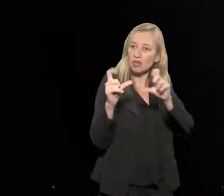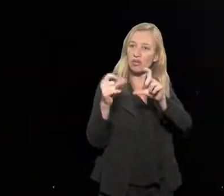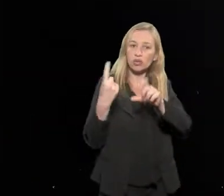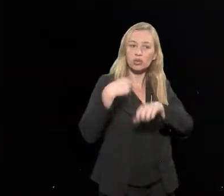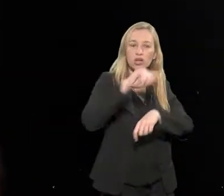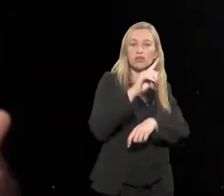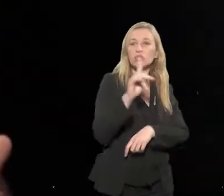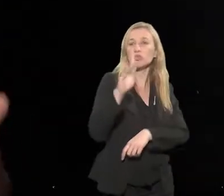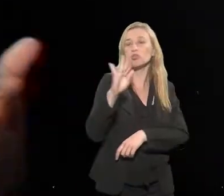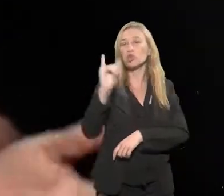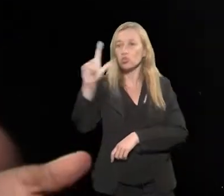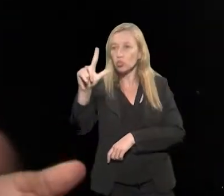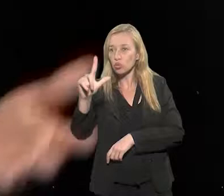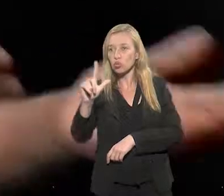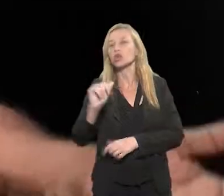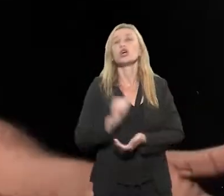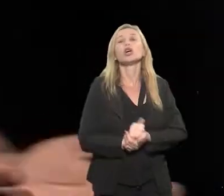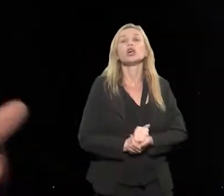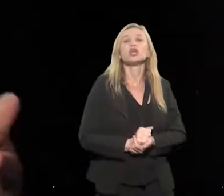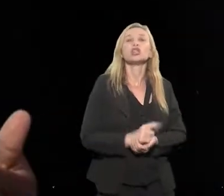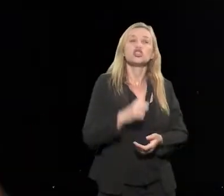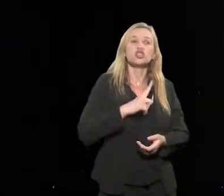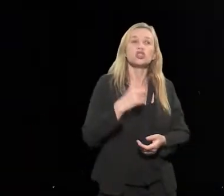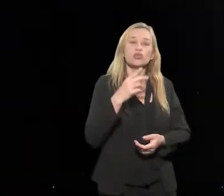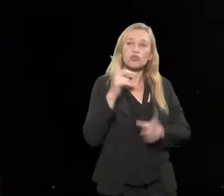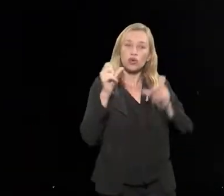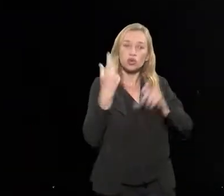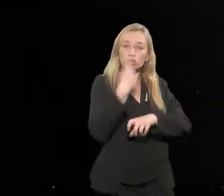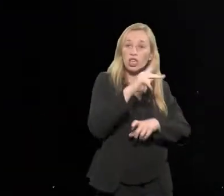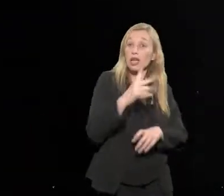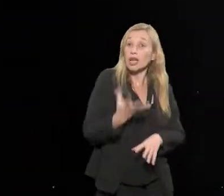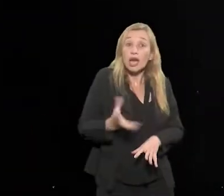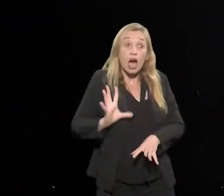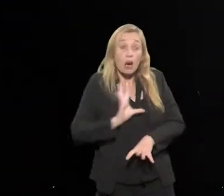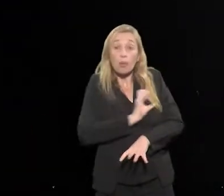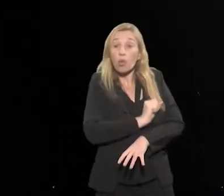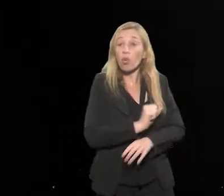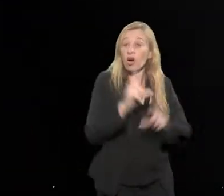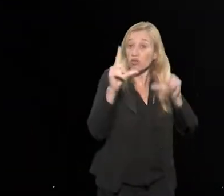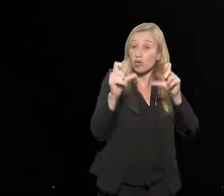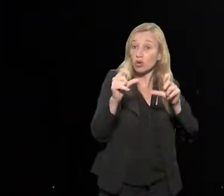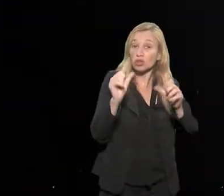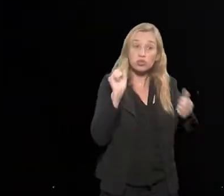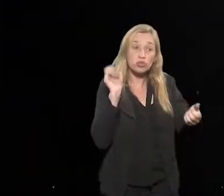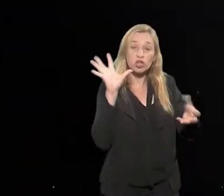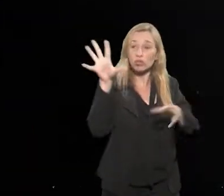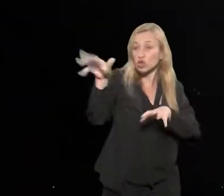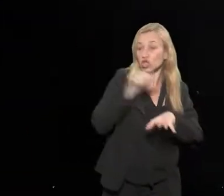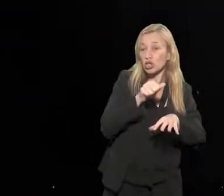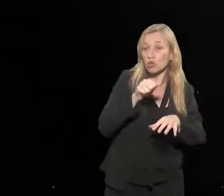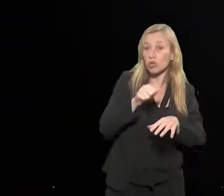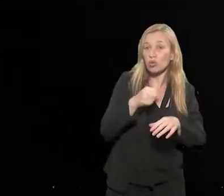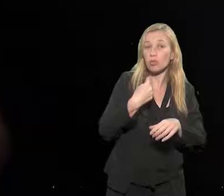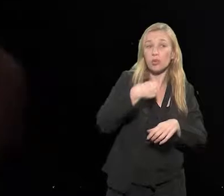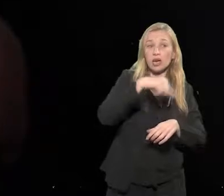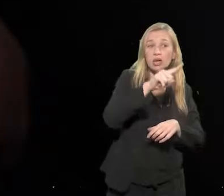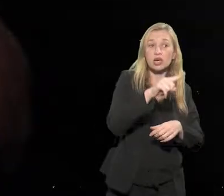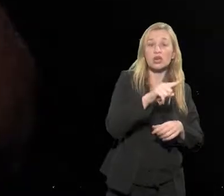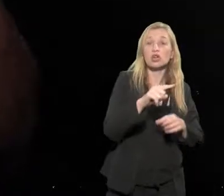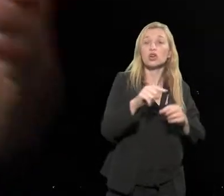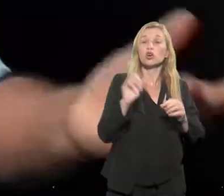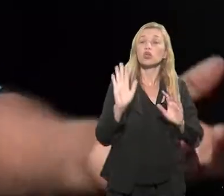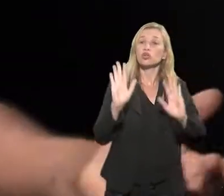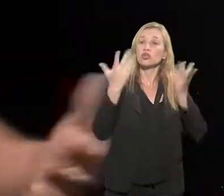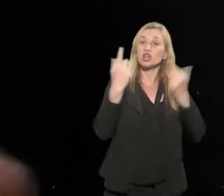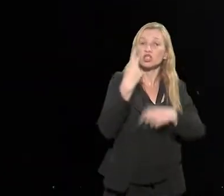Bill. Mostrei pro Bill, inclusive tinha foto dele. Ele adorou as fotos e me chamou para cobrir os shows dele